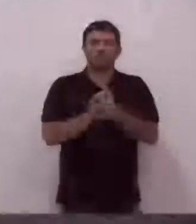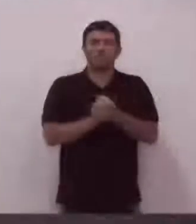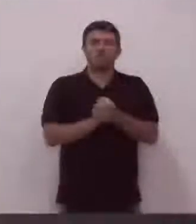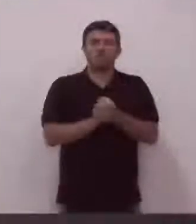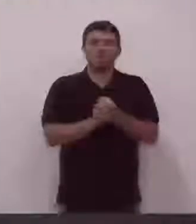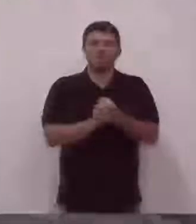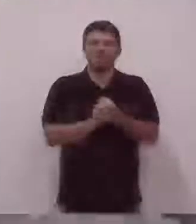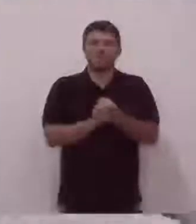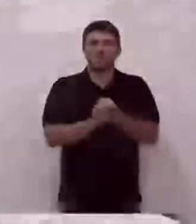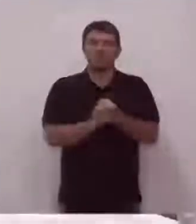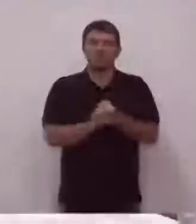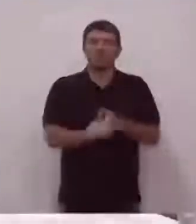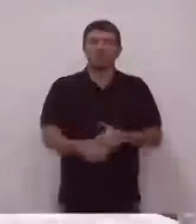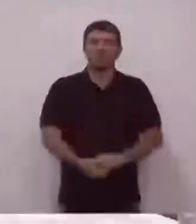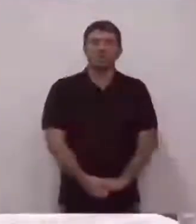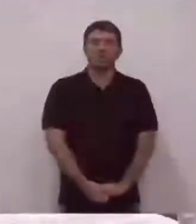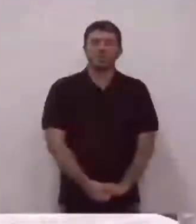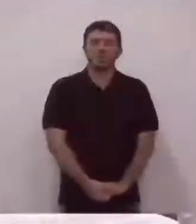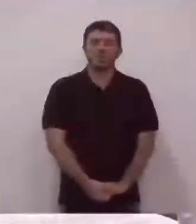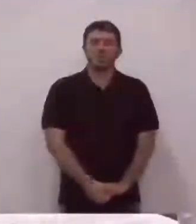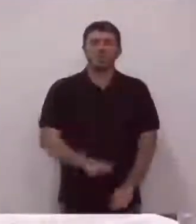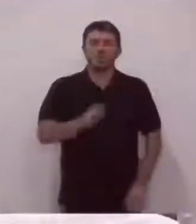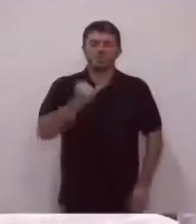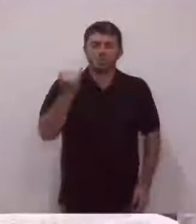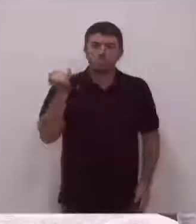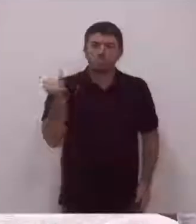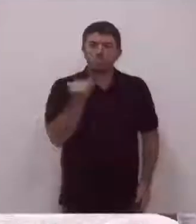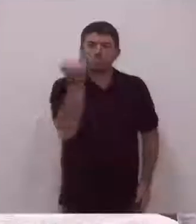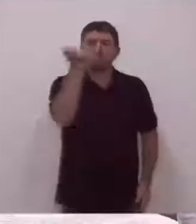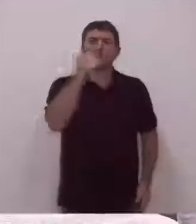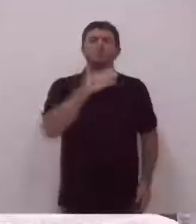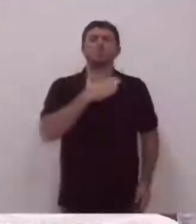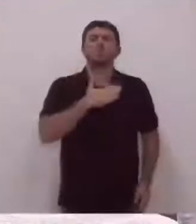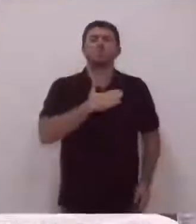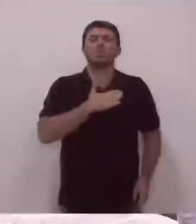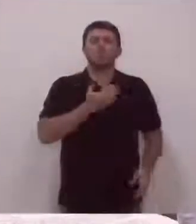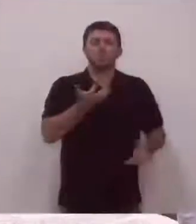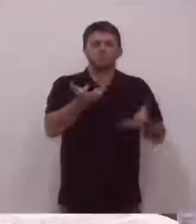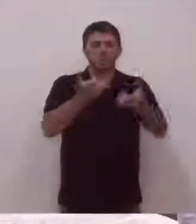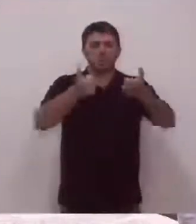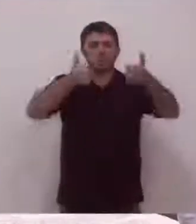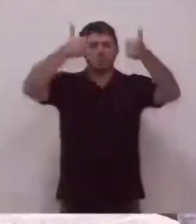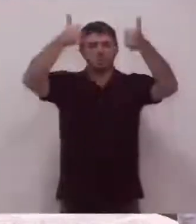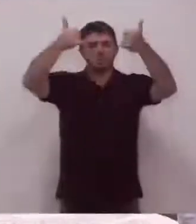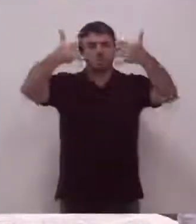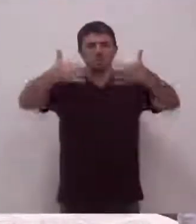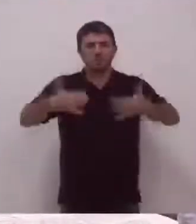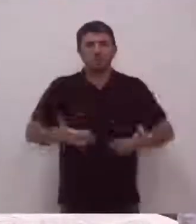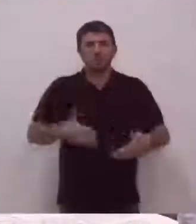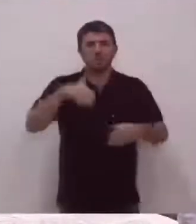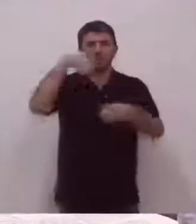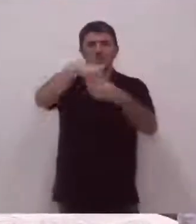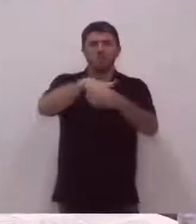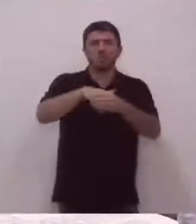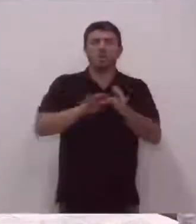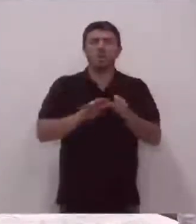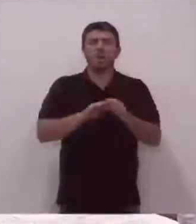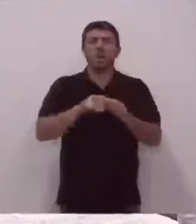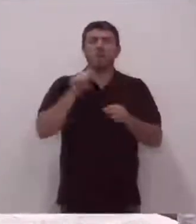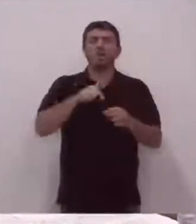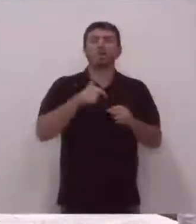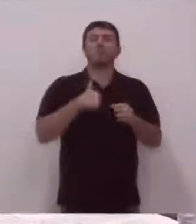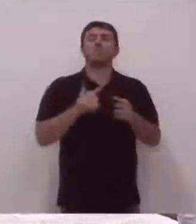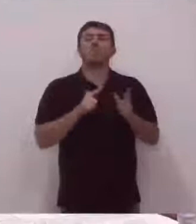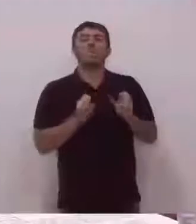presidente. E é importante a justificativa, porque quando a gente, nessa questão, a gente não defende prefeito,